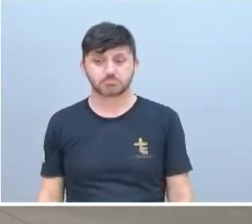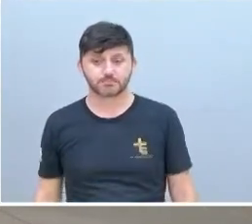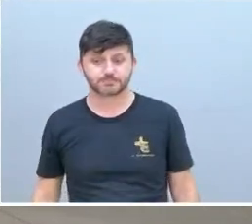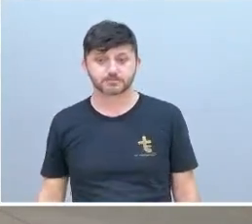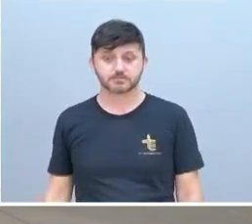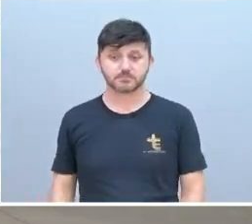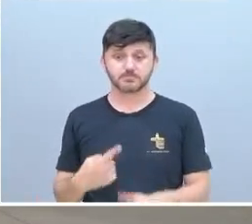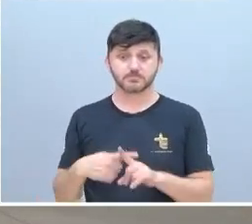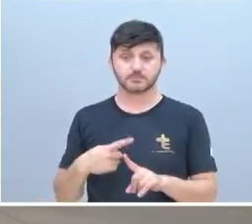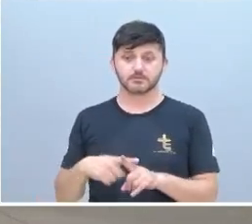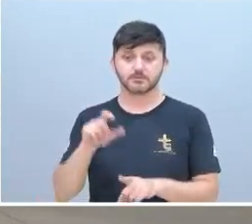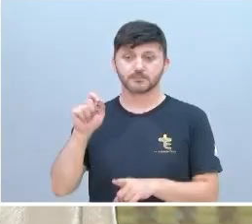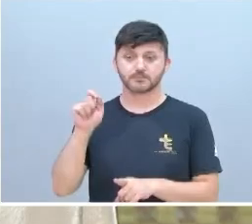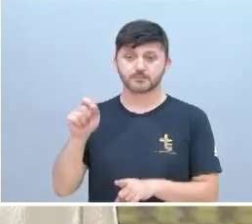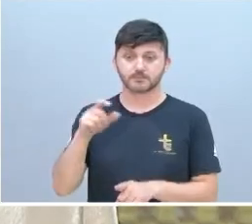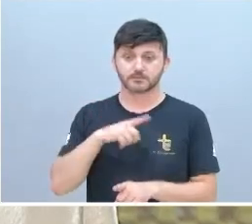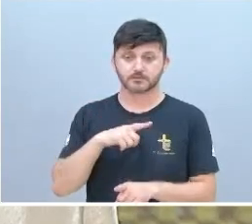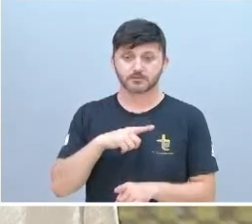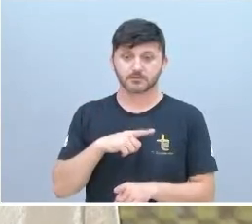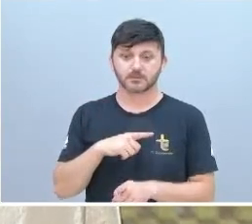porque detecta